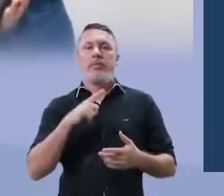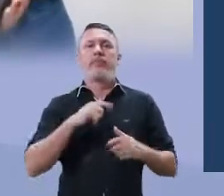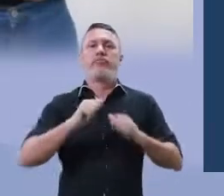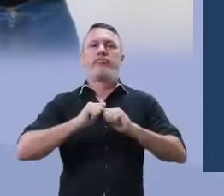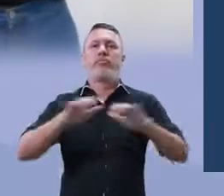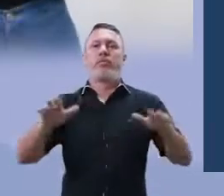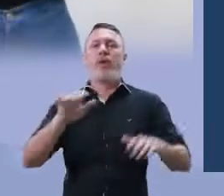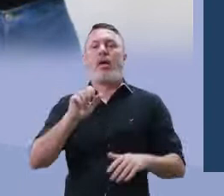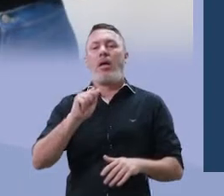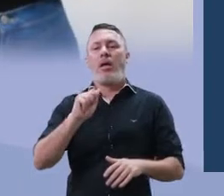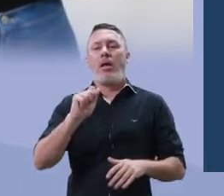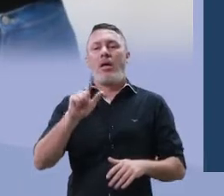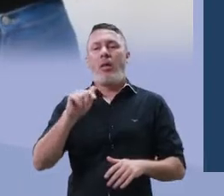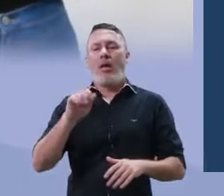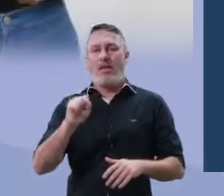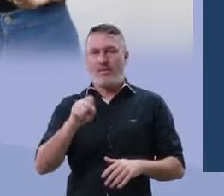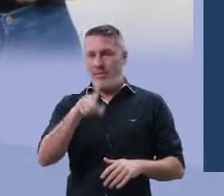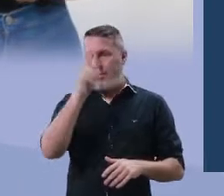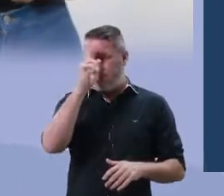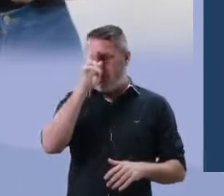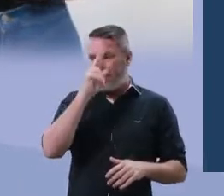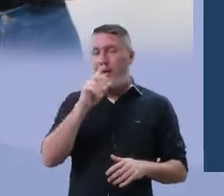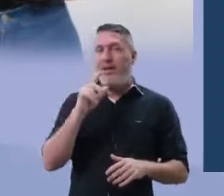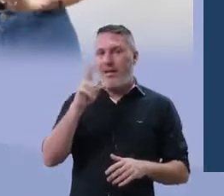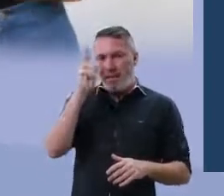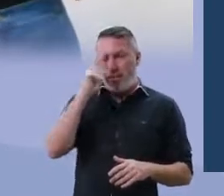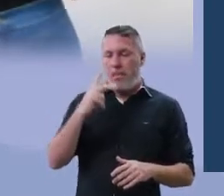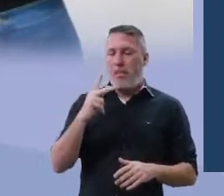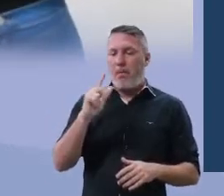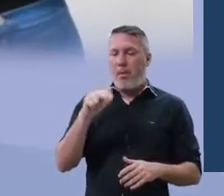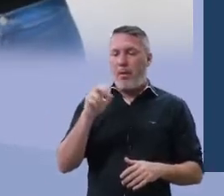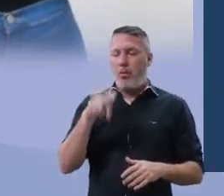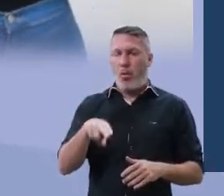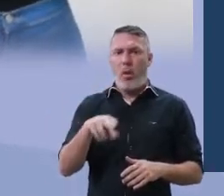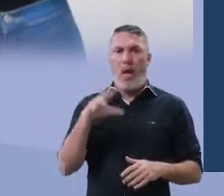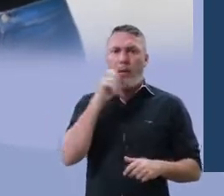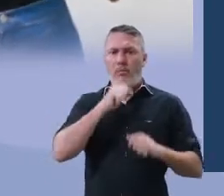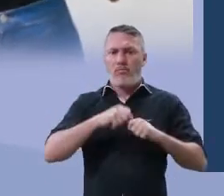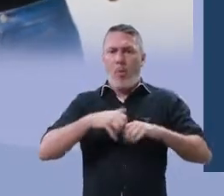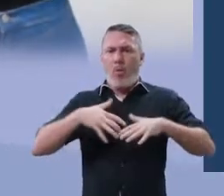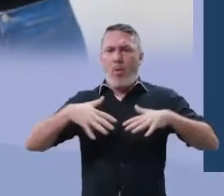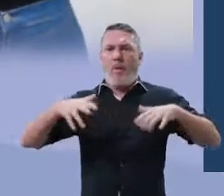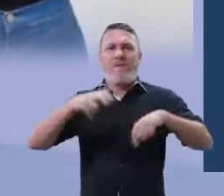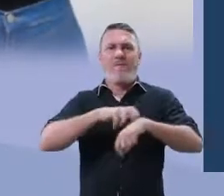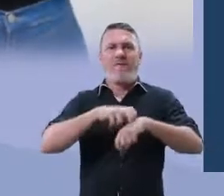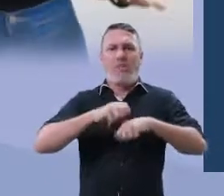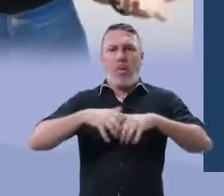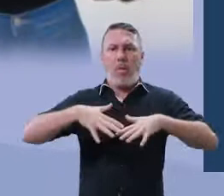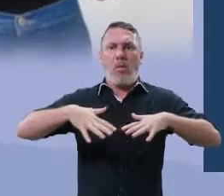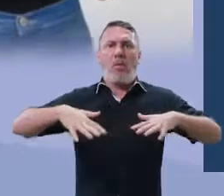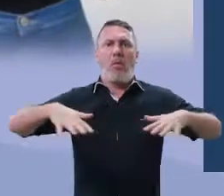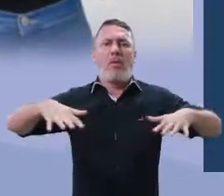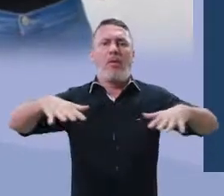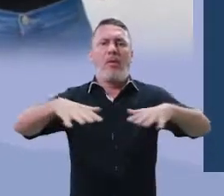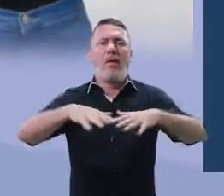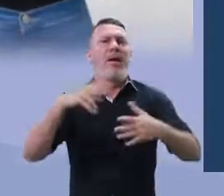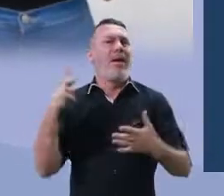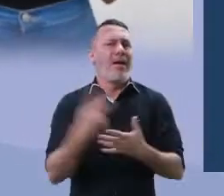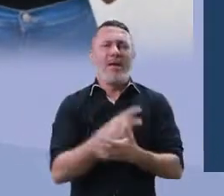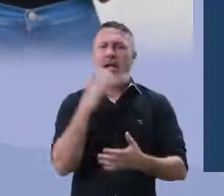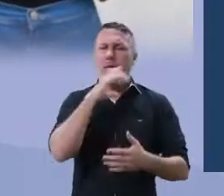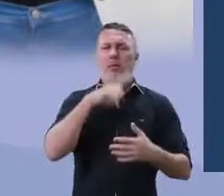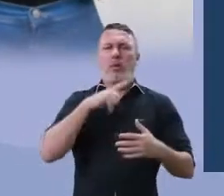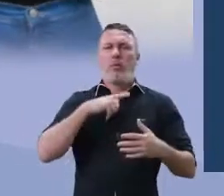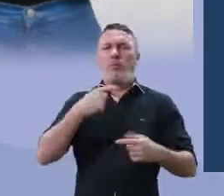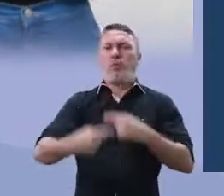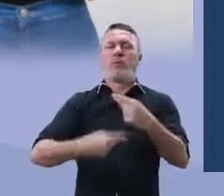disponível, maior a proliferação dessas algas. Como eu falei para vocês, o fitoplâncton, ele se replica muito rápido. Então a gente